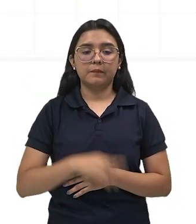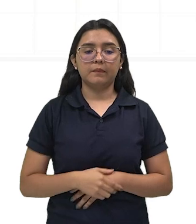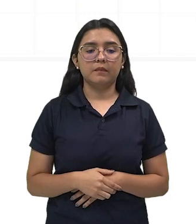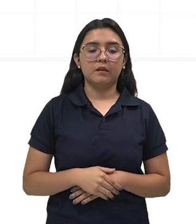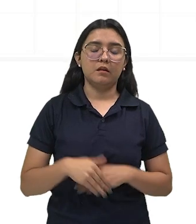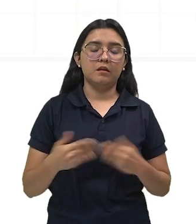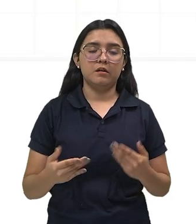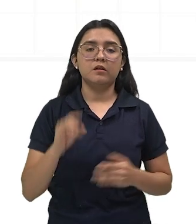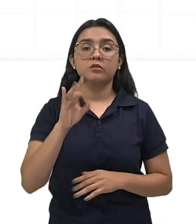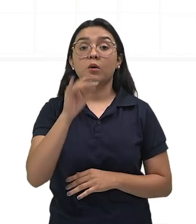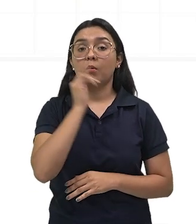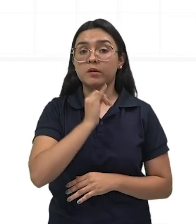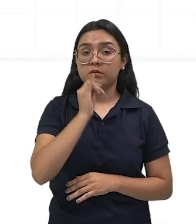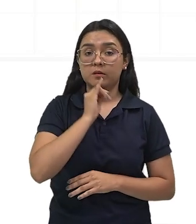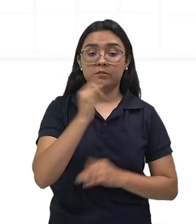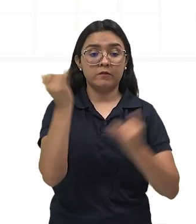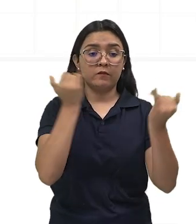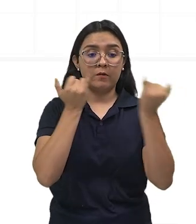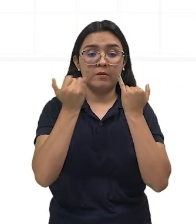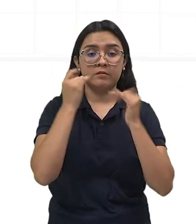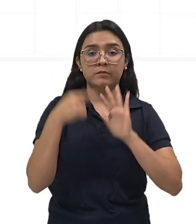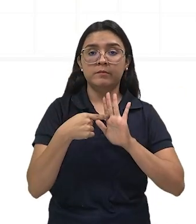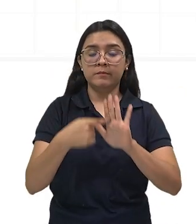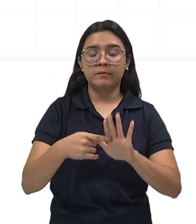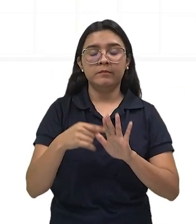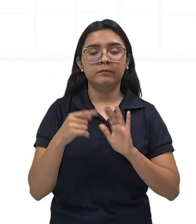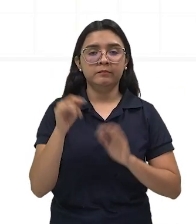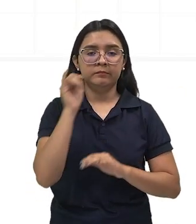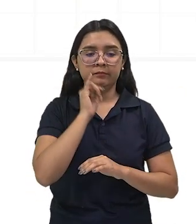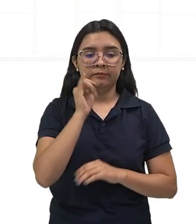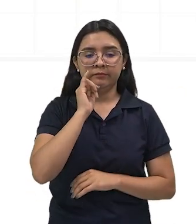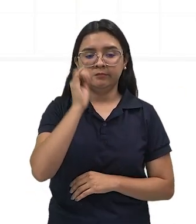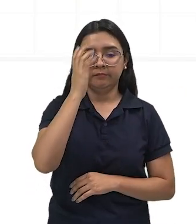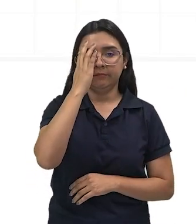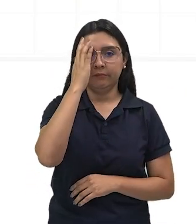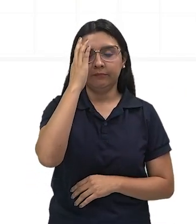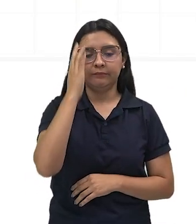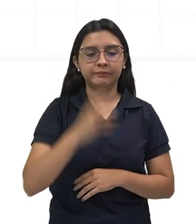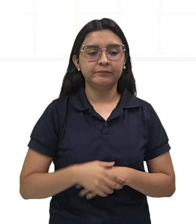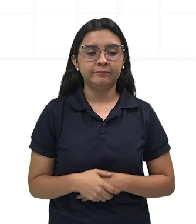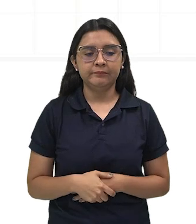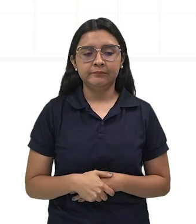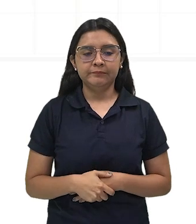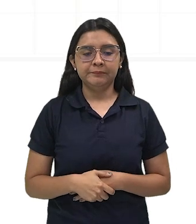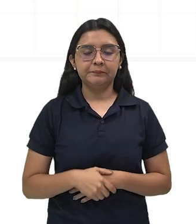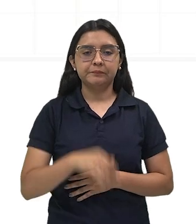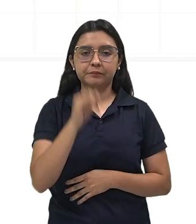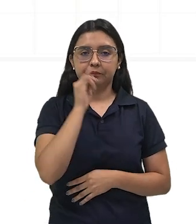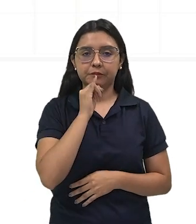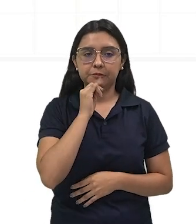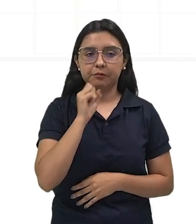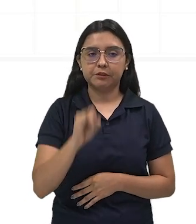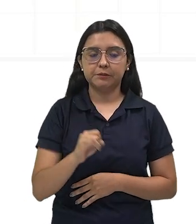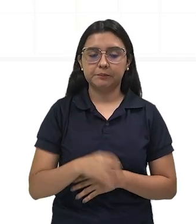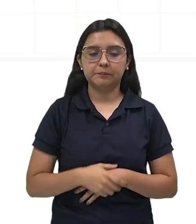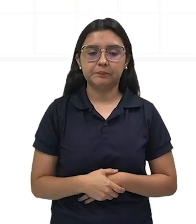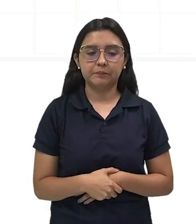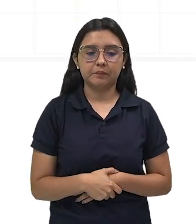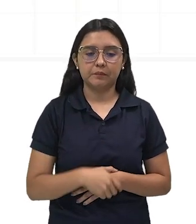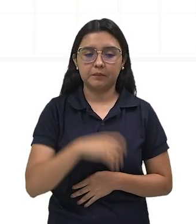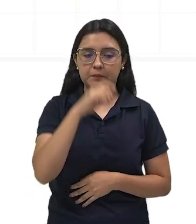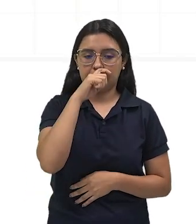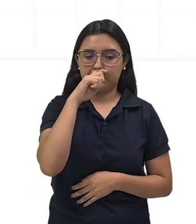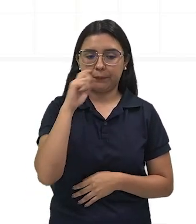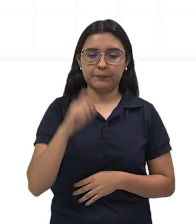dado fictício que eu botei agora só para exemplificar, né? Então, se fosse, por exemplo, ó,